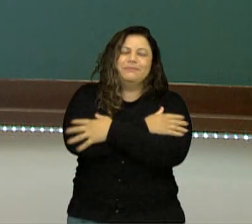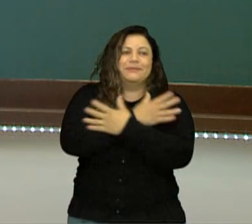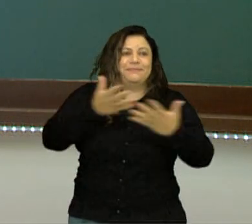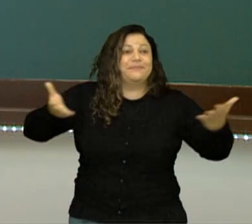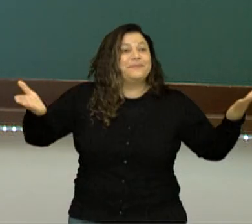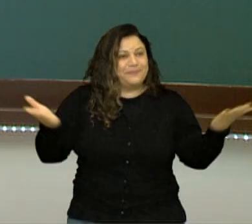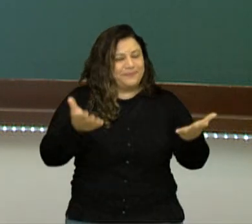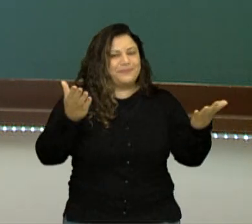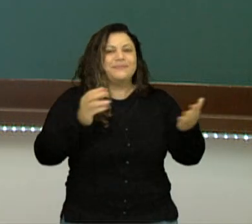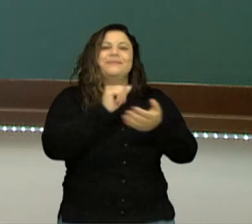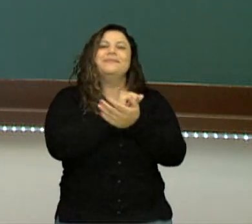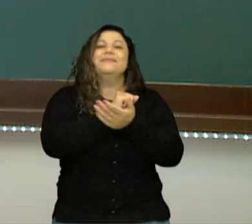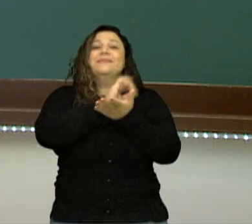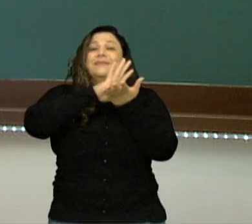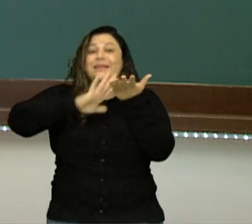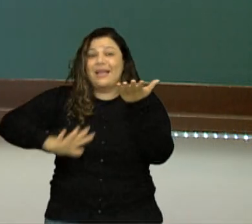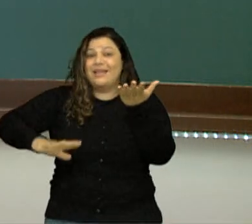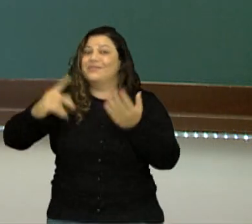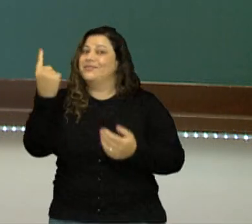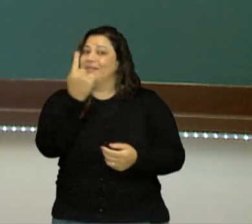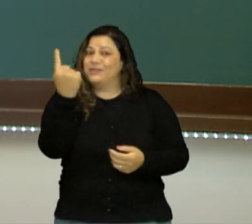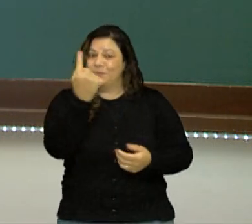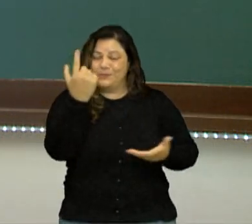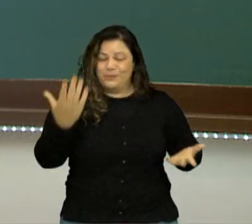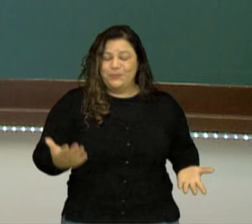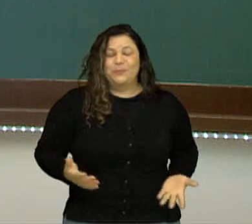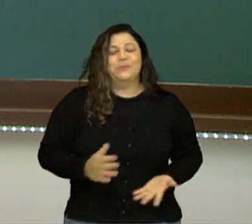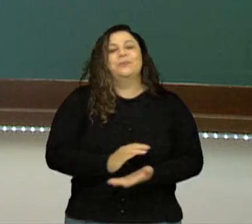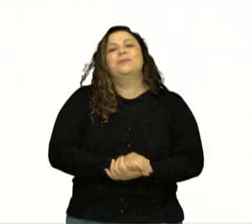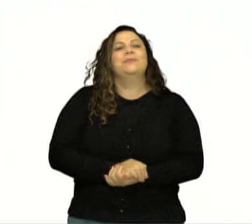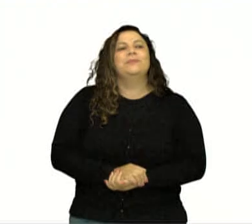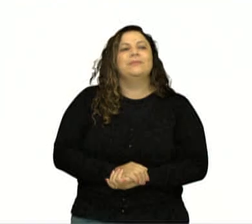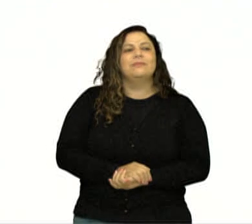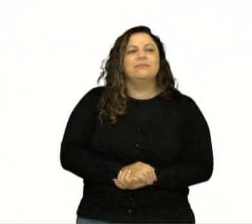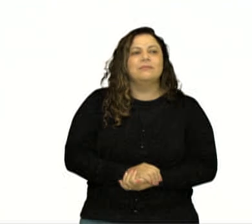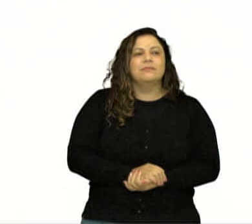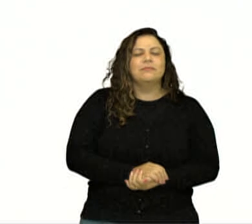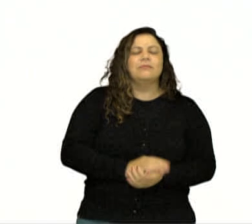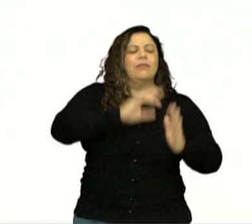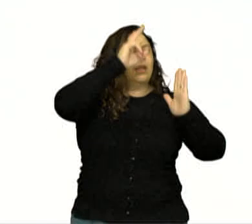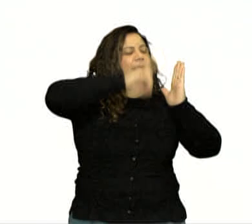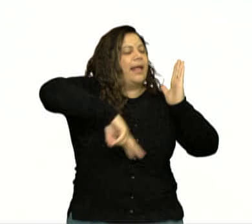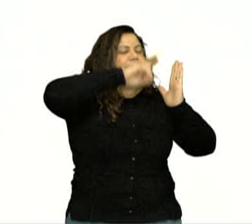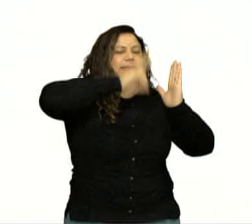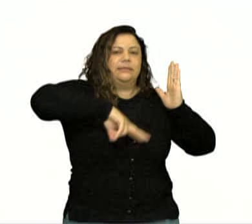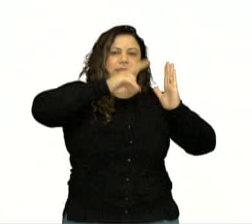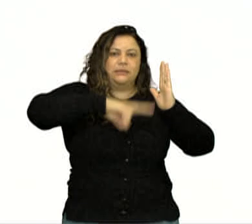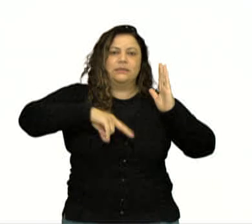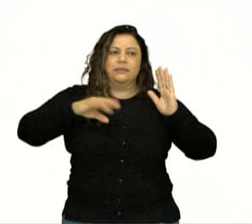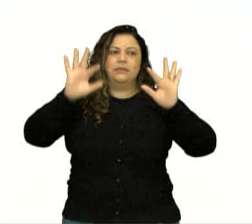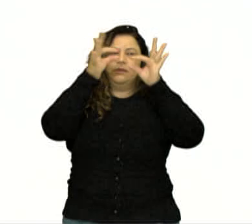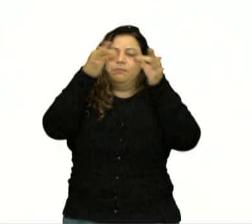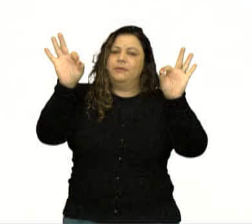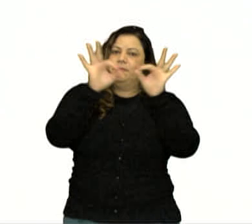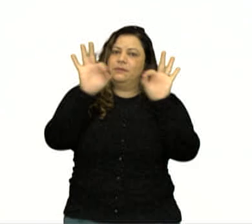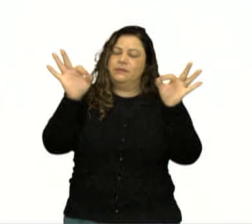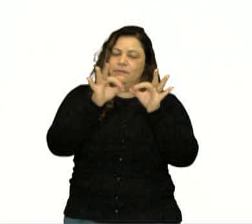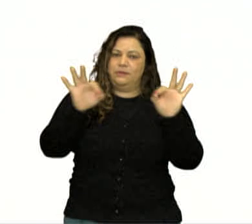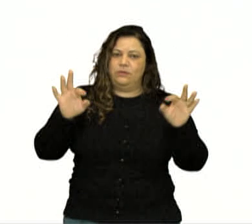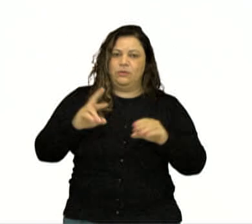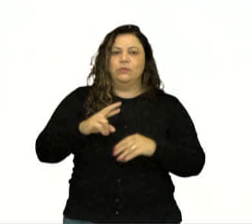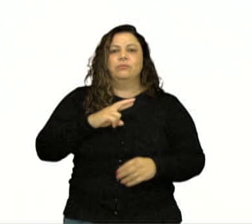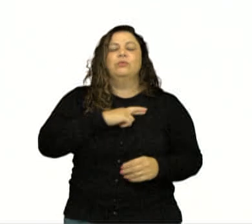falado um pouquinho sobre isso, vamos lá, a primeira atividade nossa, hein? Leia o fragmento, ou melhor, os fragmentos do romance